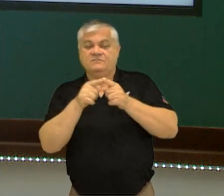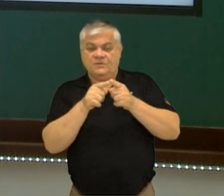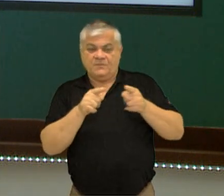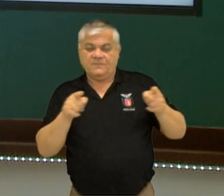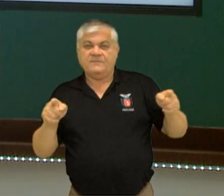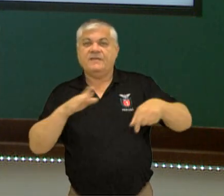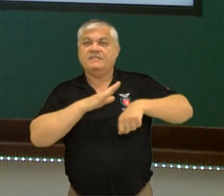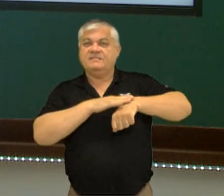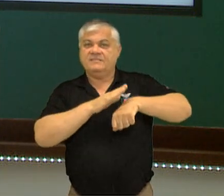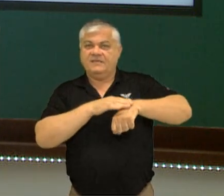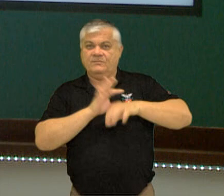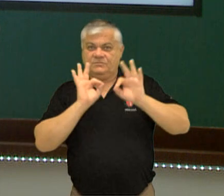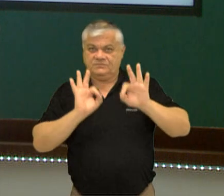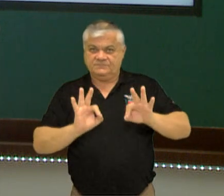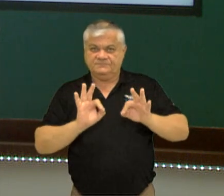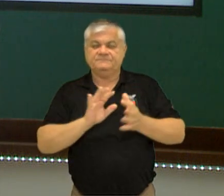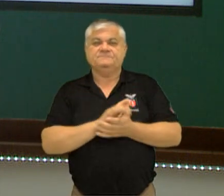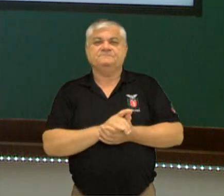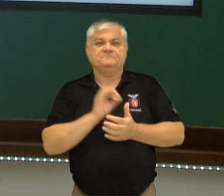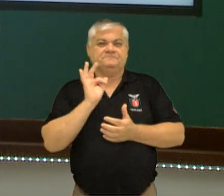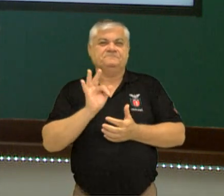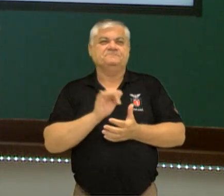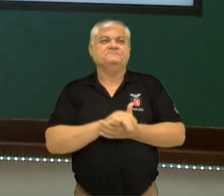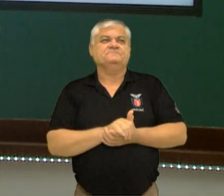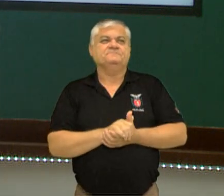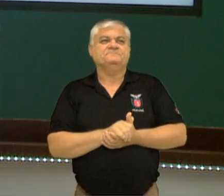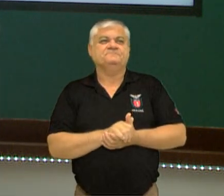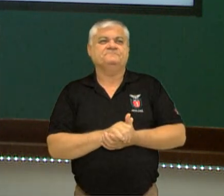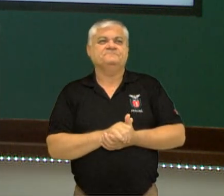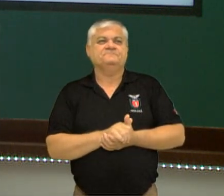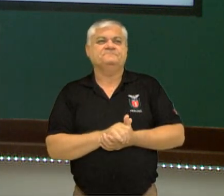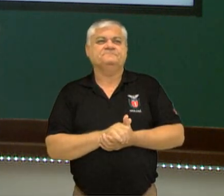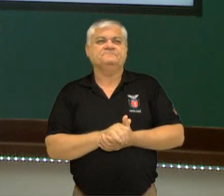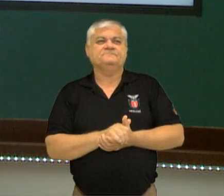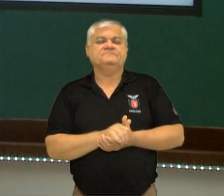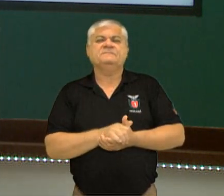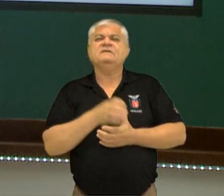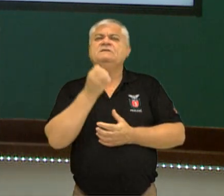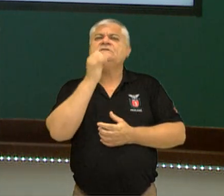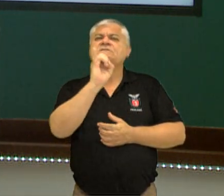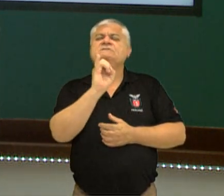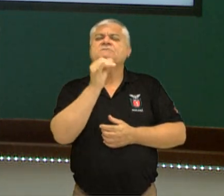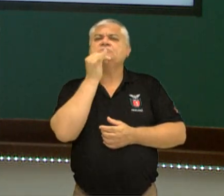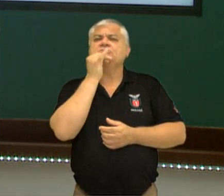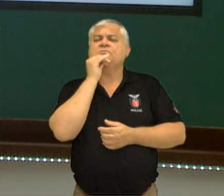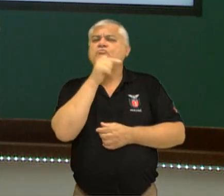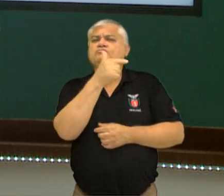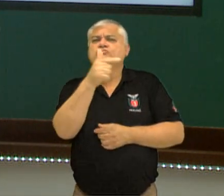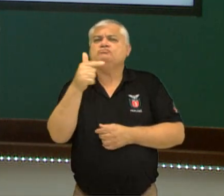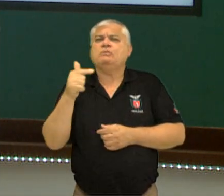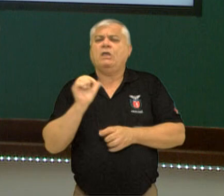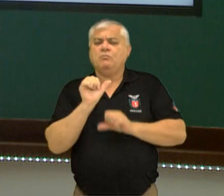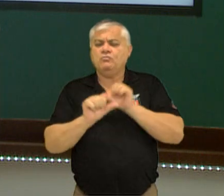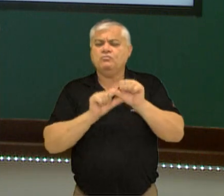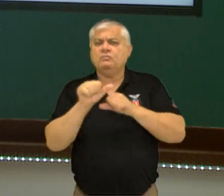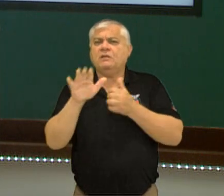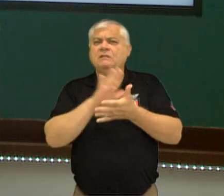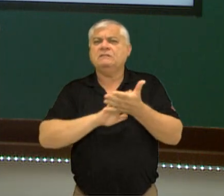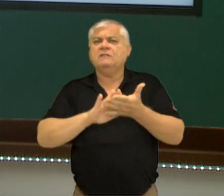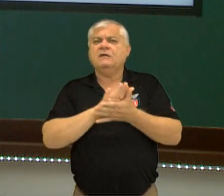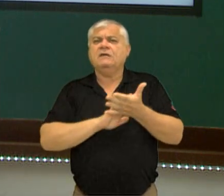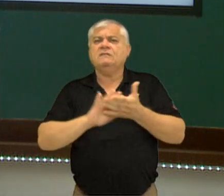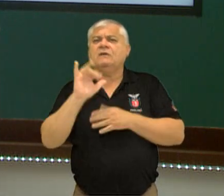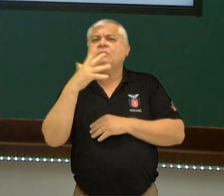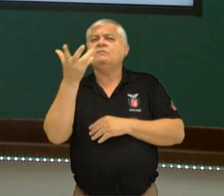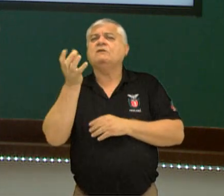tempo pré-determinado sobre o objeto. Certo? Bem, e se não houver, né? O que acontece? Se não houver isso, vai